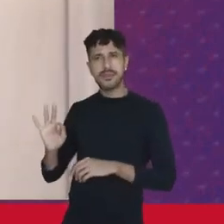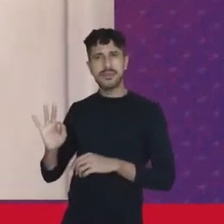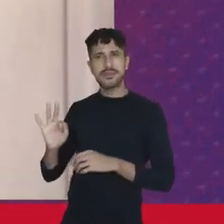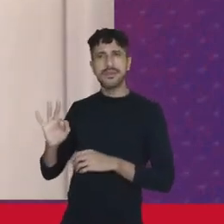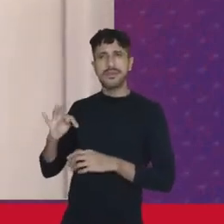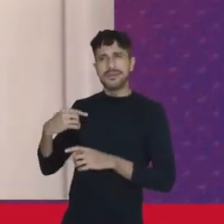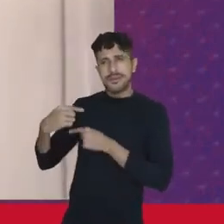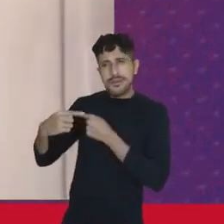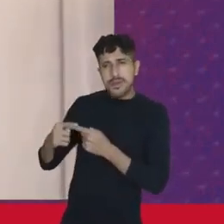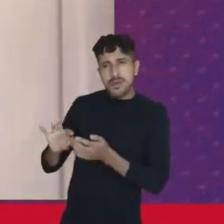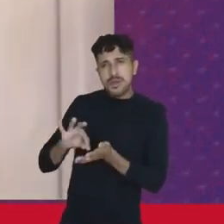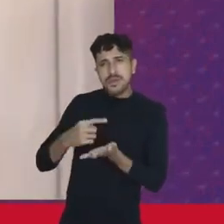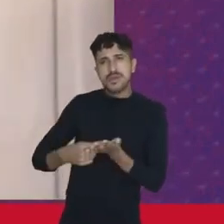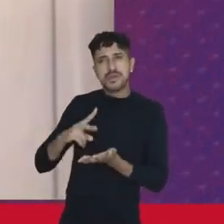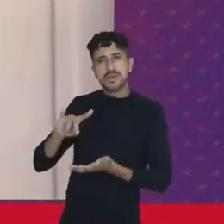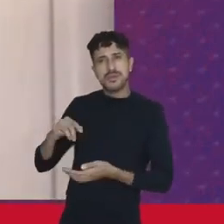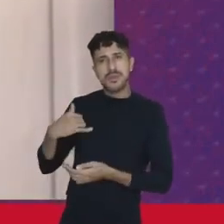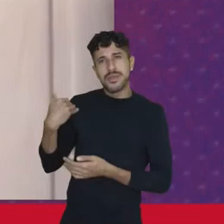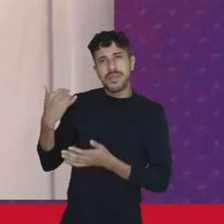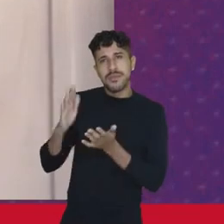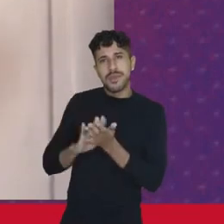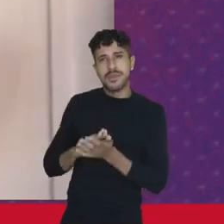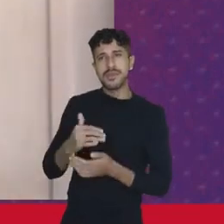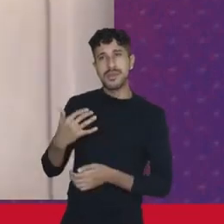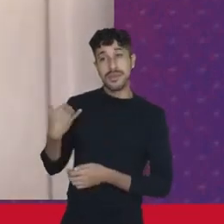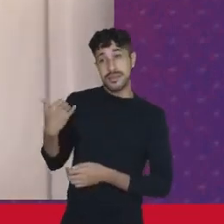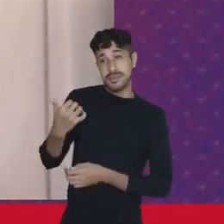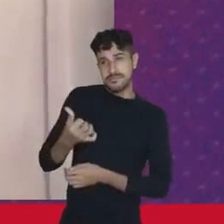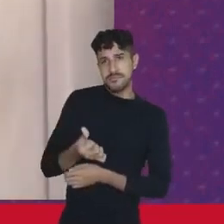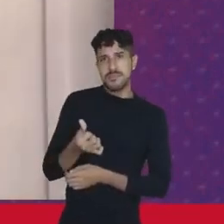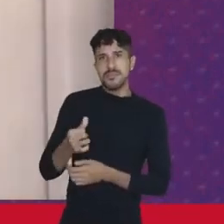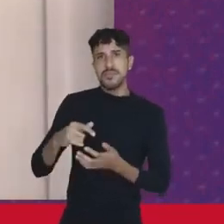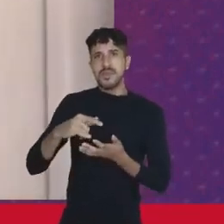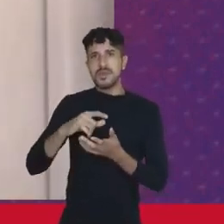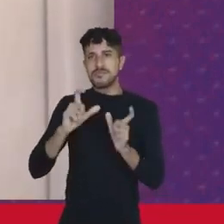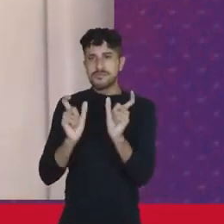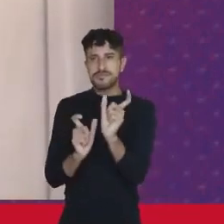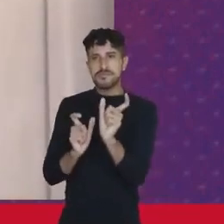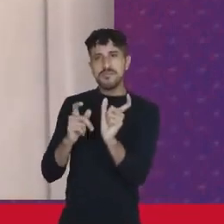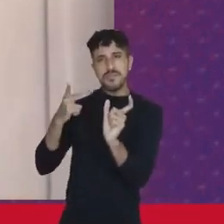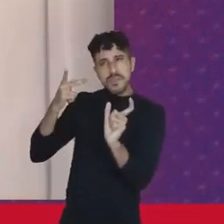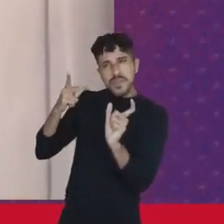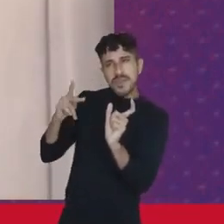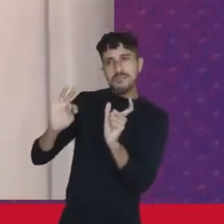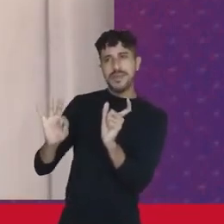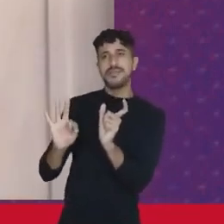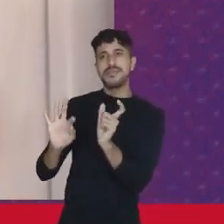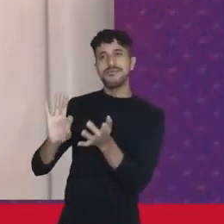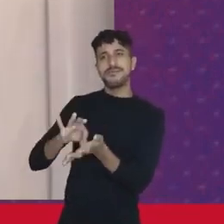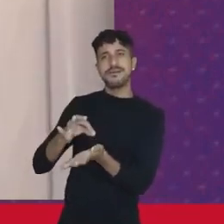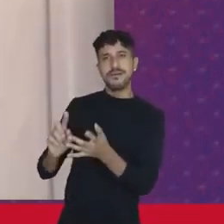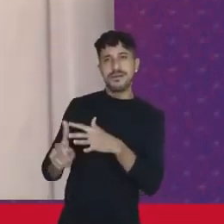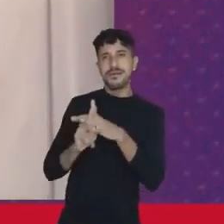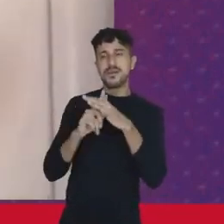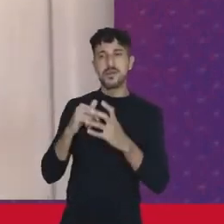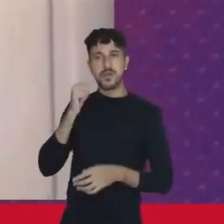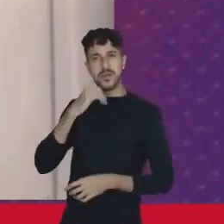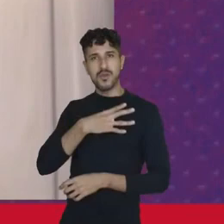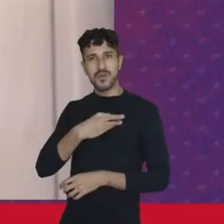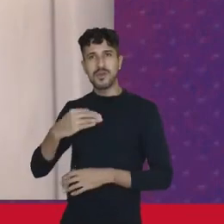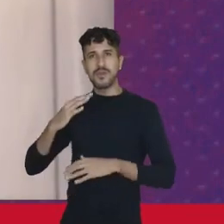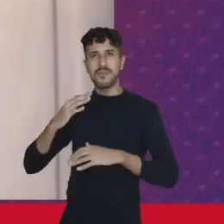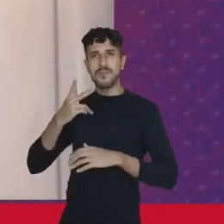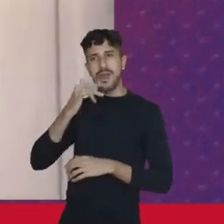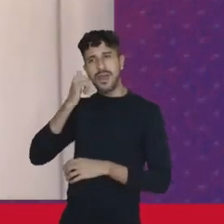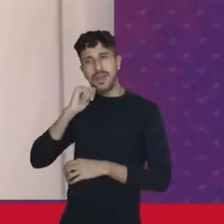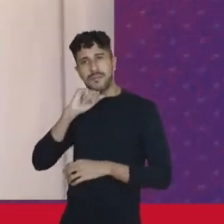mas me filiei no dia do meu aniversário, dia que eu fiz 16 anos, tirei meu título e me filiei ao Partido dos Trabalhadores. Sou filha de pais